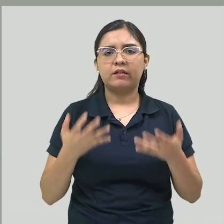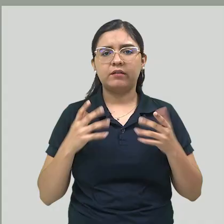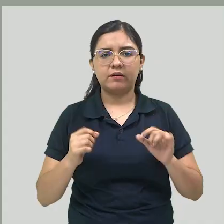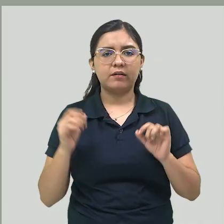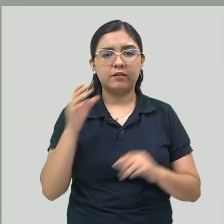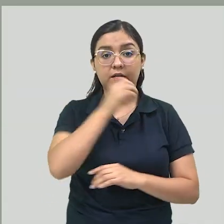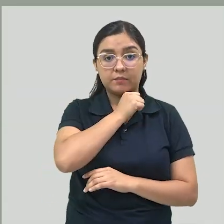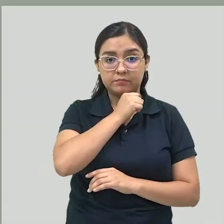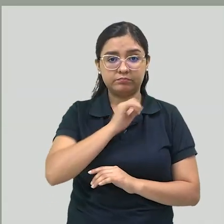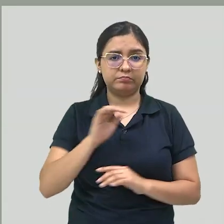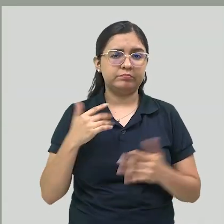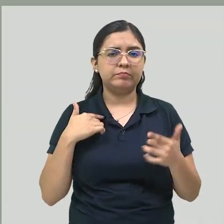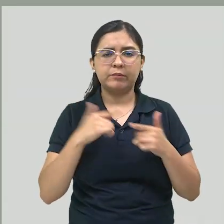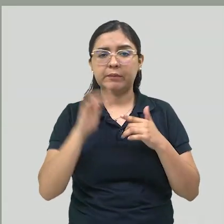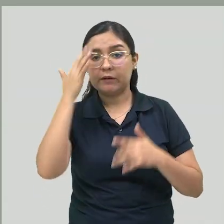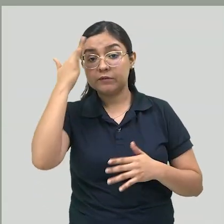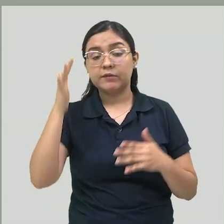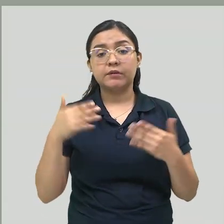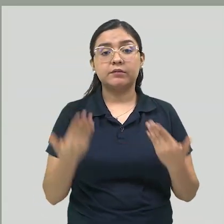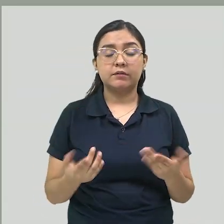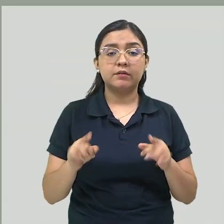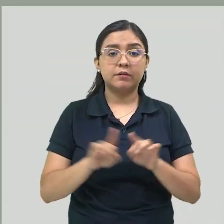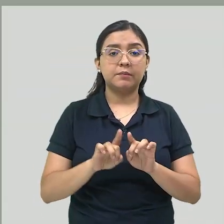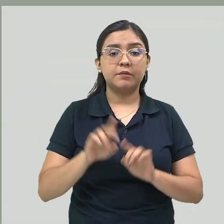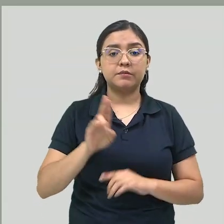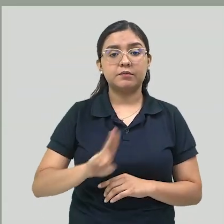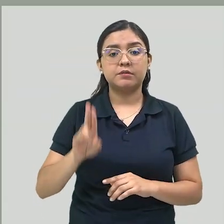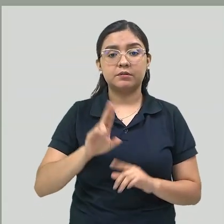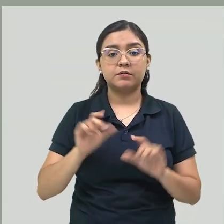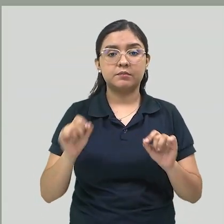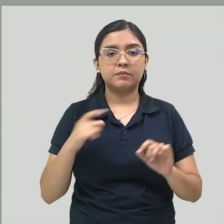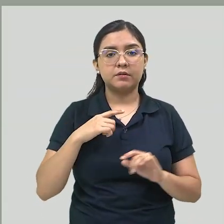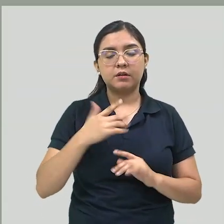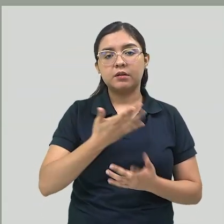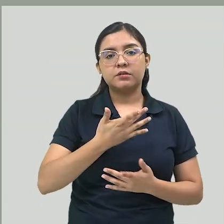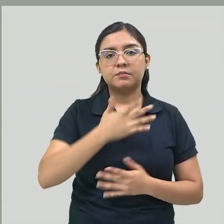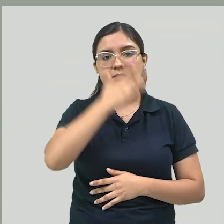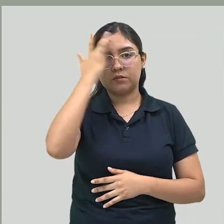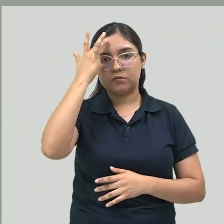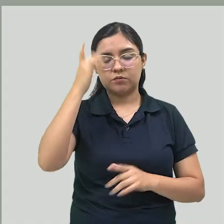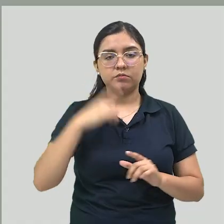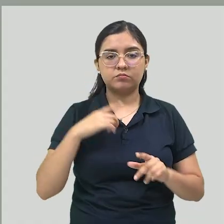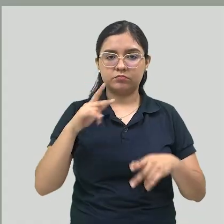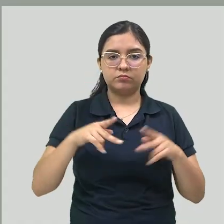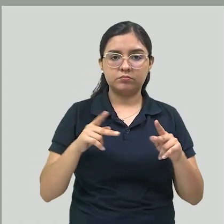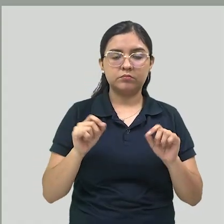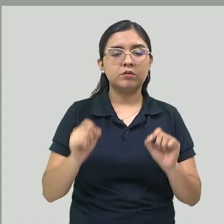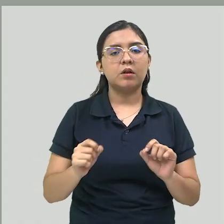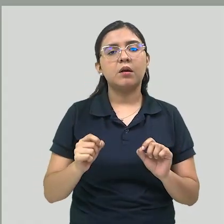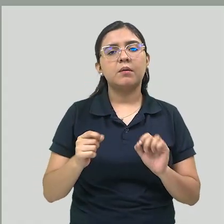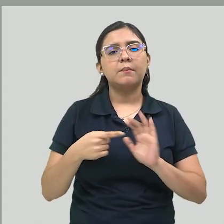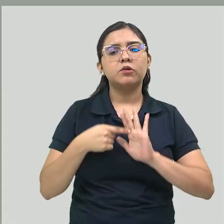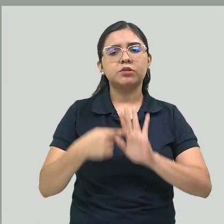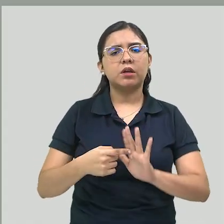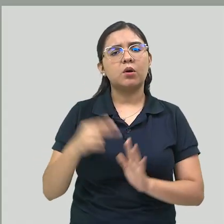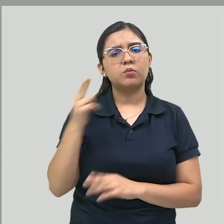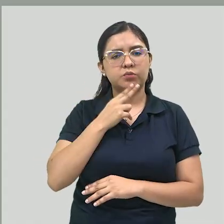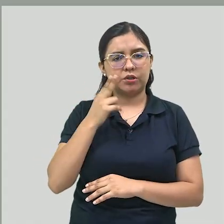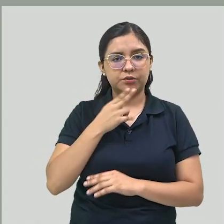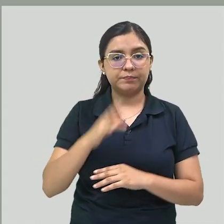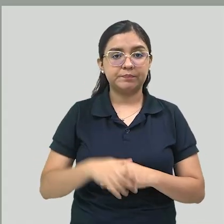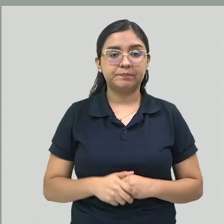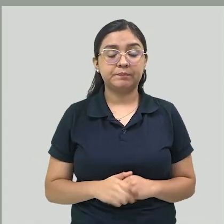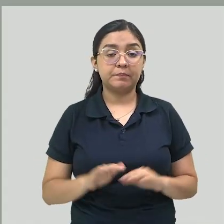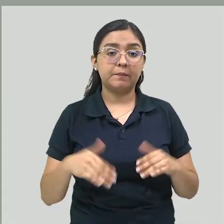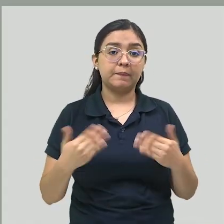resolver determinado assunto. Normalmente é um recurso utilizado para chamar a atenção, demonstrar uma coisa urgente que precisa ser